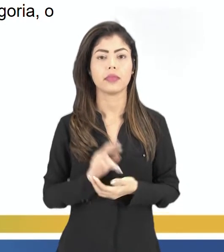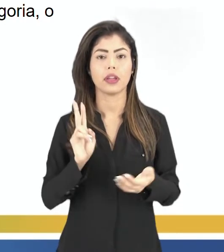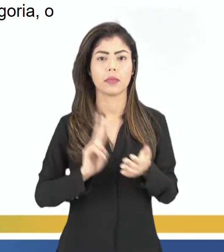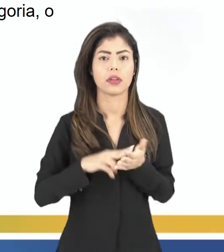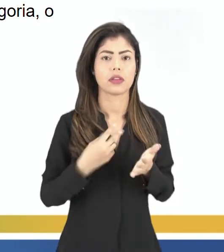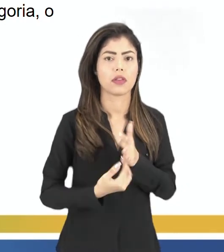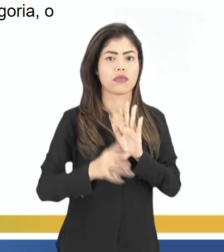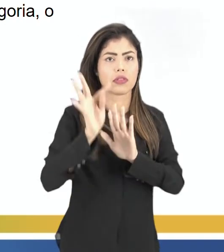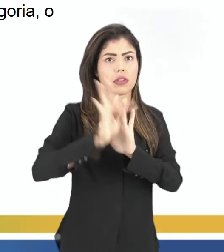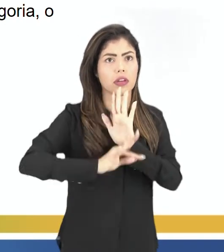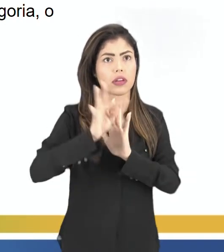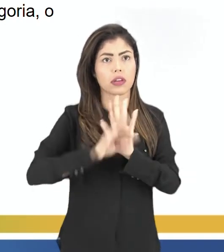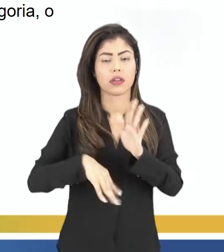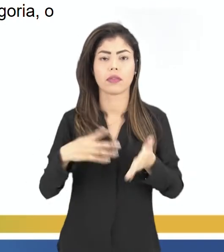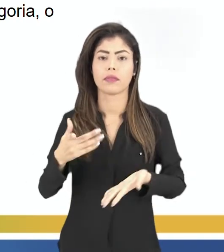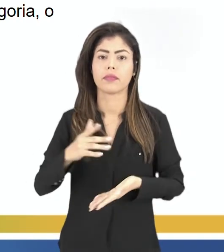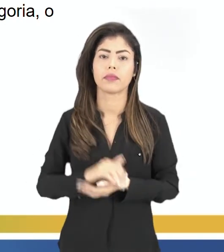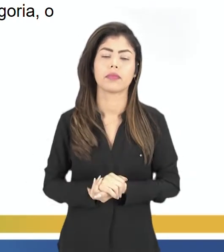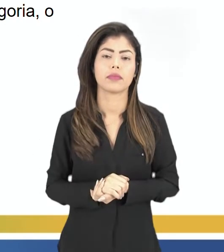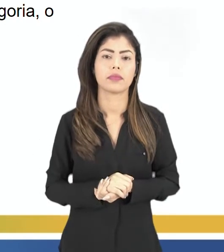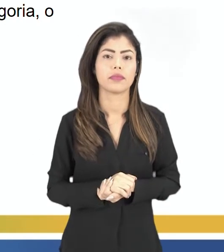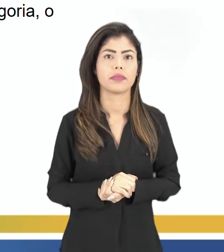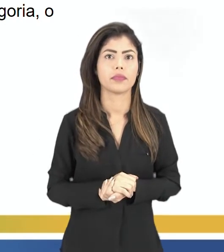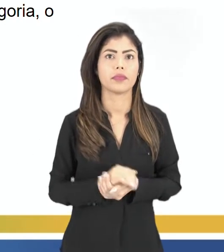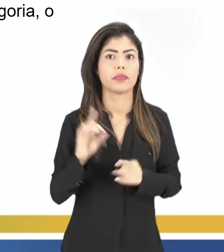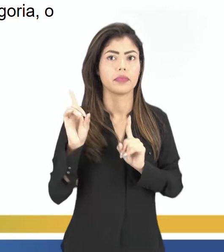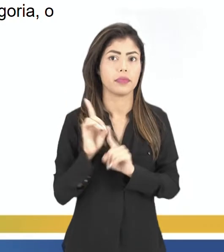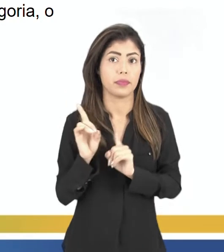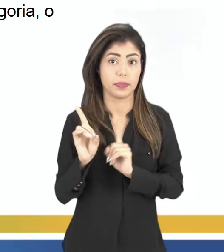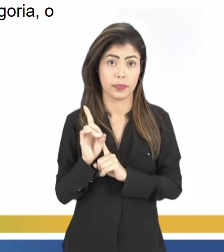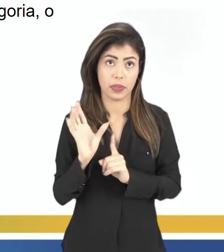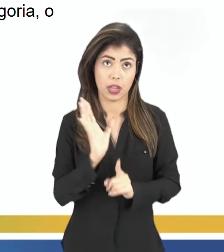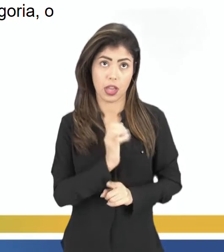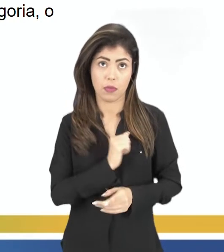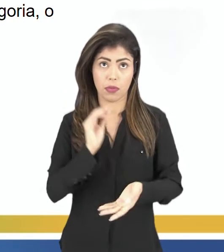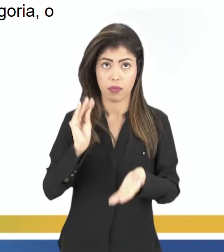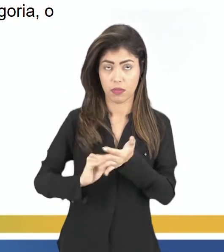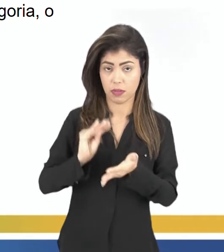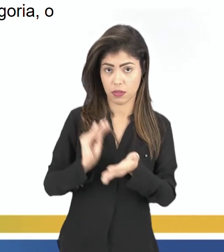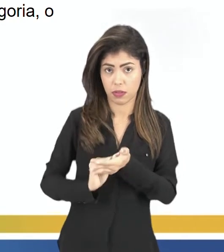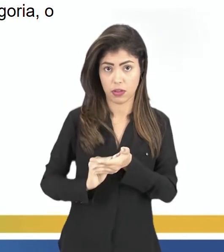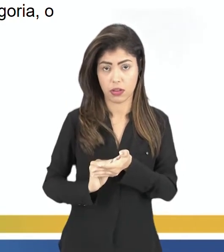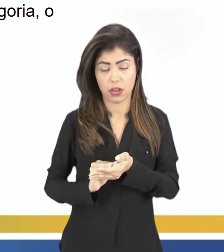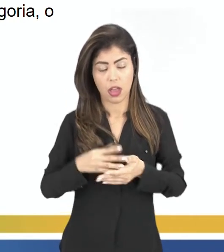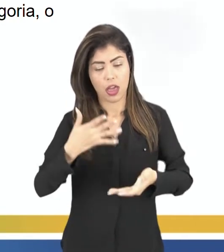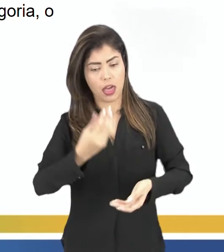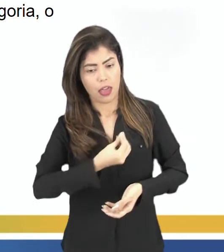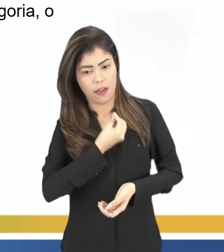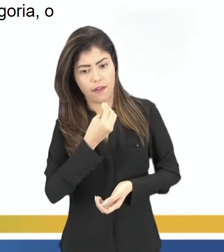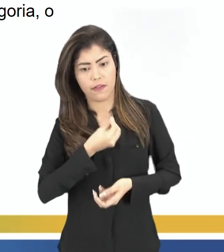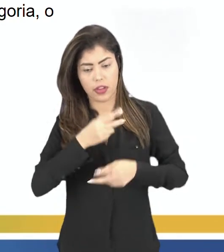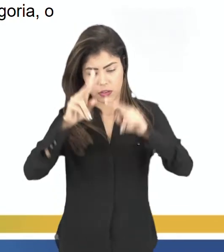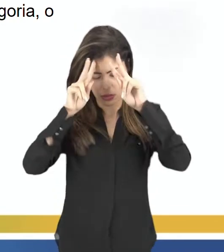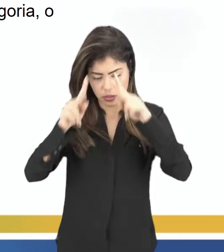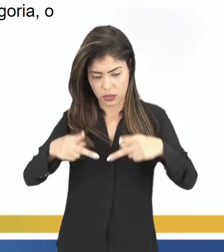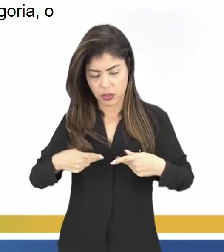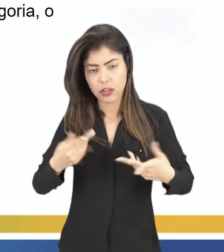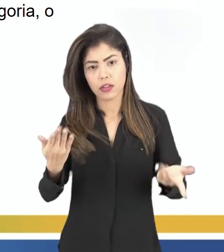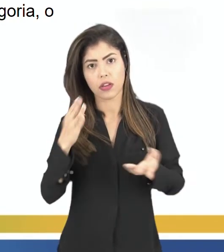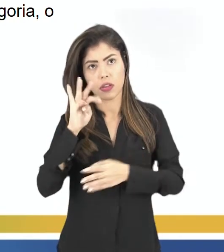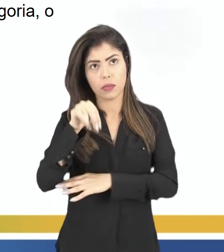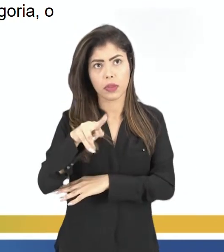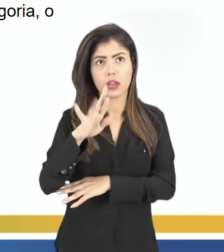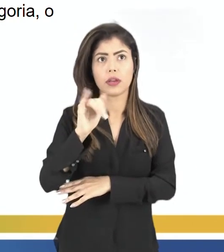interpretação de texto. Aí, ó, letra D. Amor como falta constituinte do ser. Acho que o mito da o